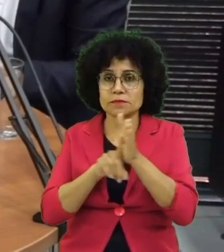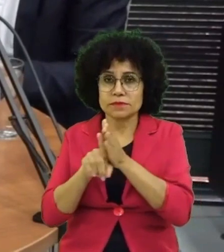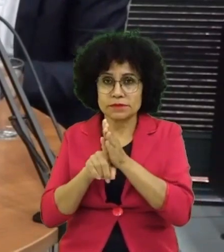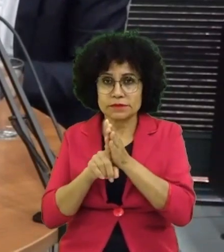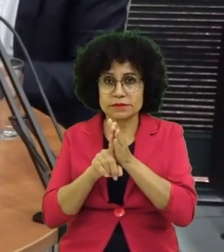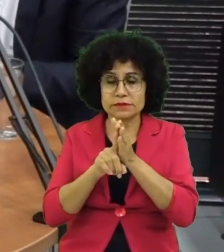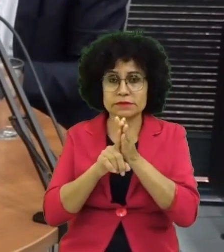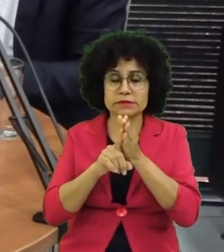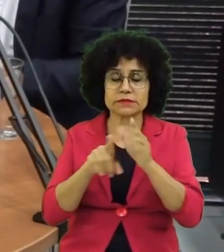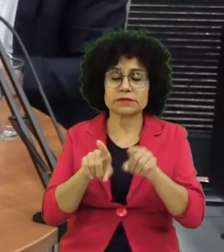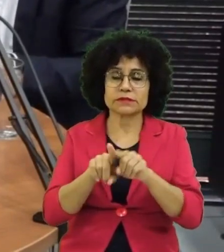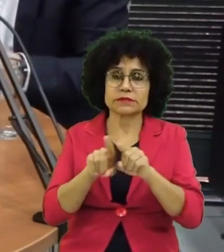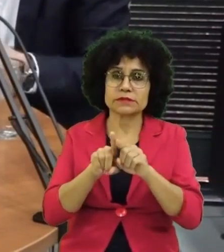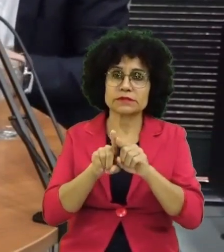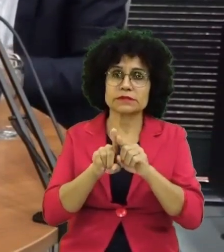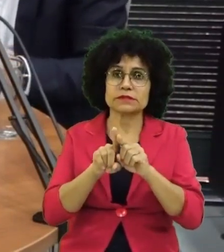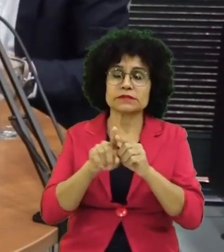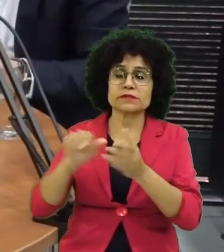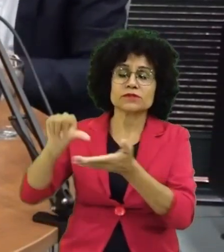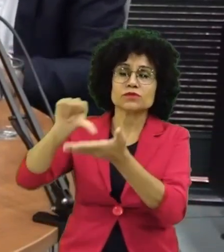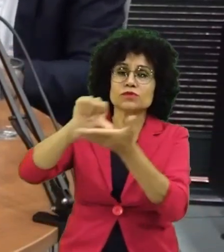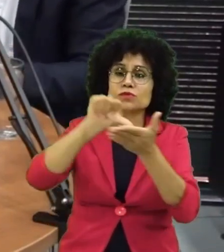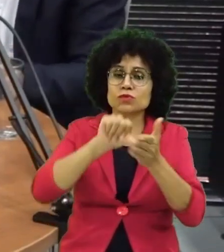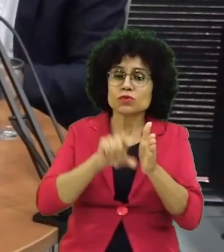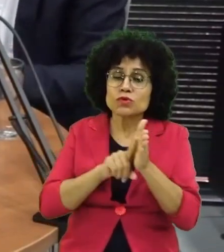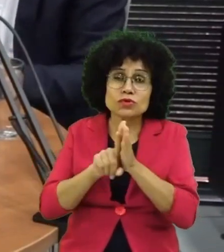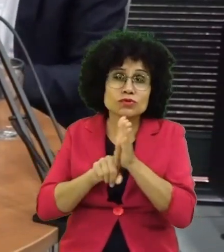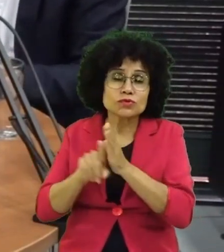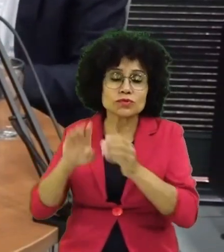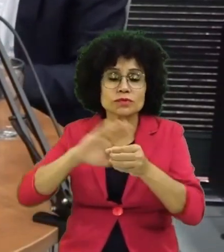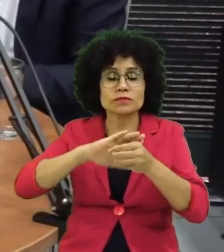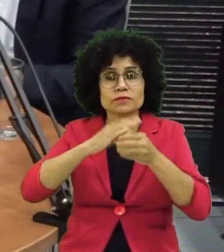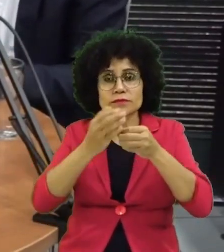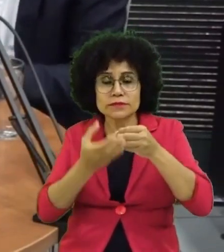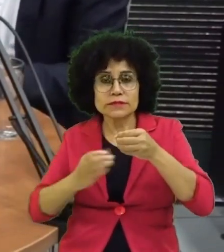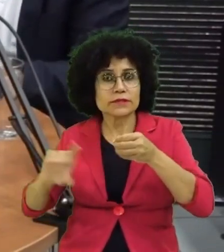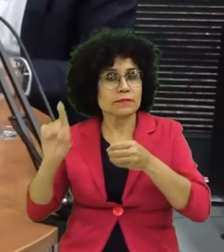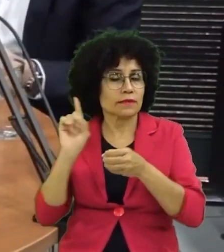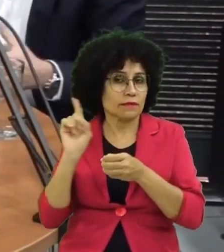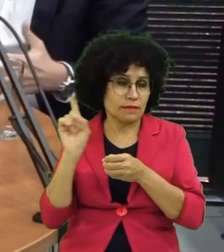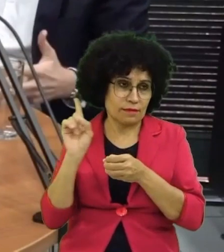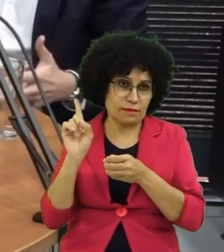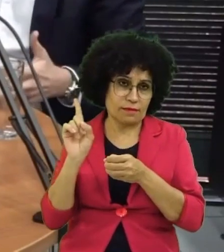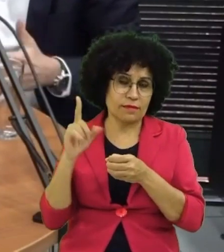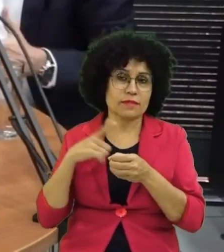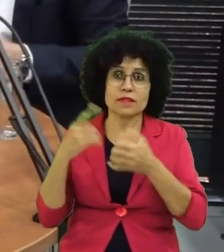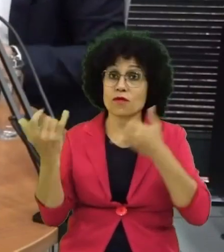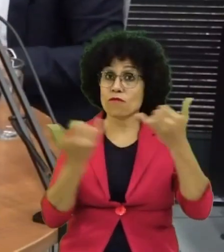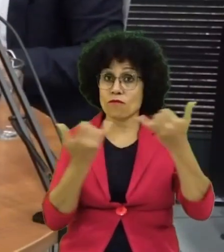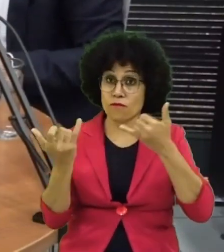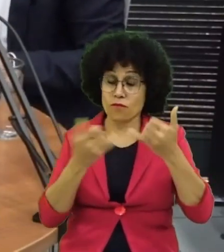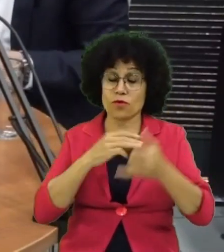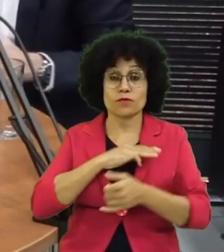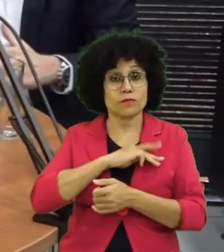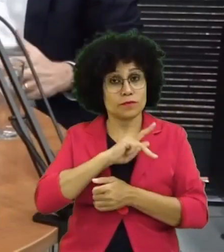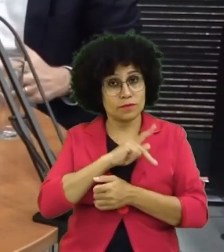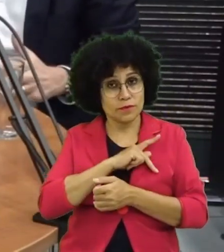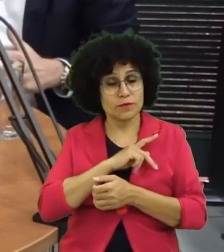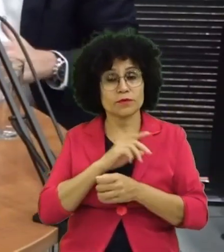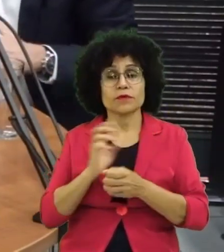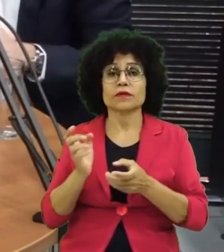Universidade Federal, né? Pelo núcleo que estuda o saneamento lá, né? Então eles também vão ter informações do Ministério